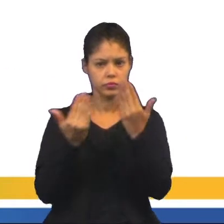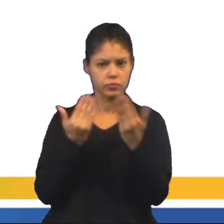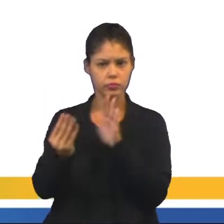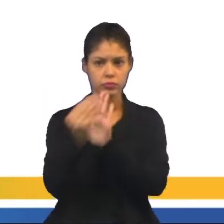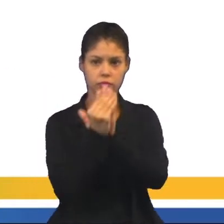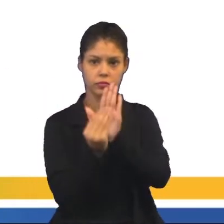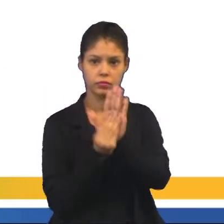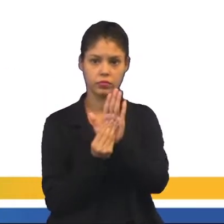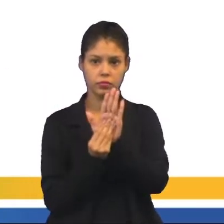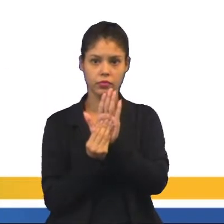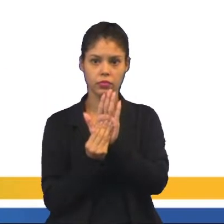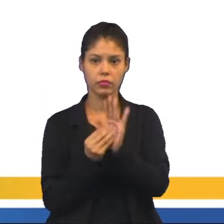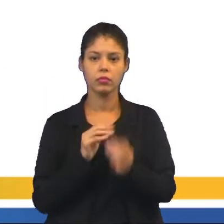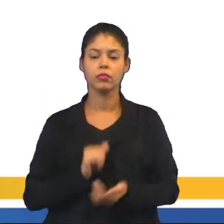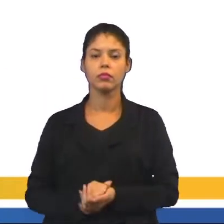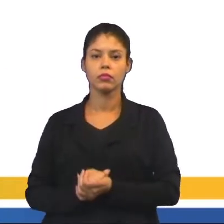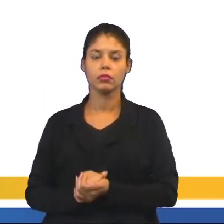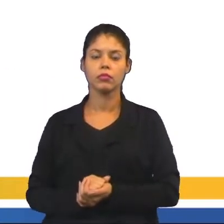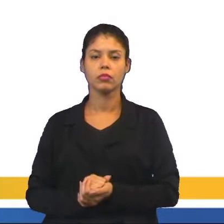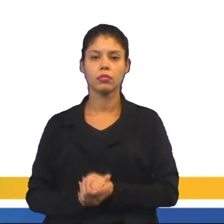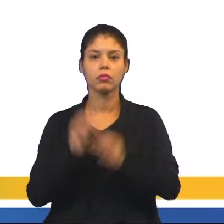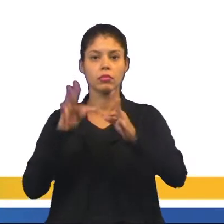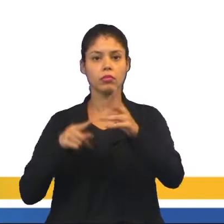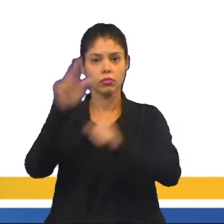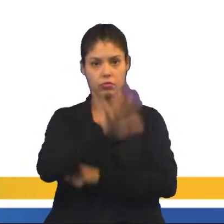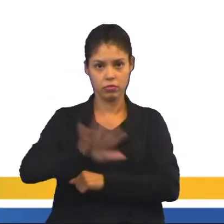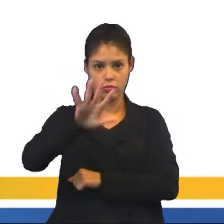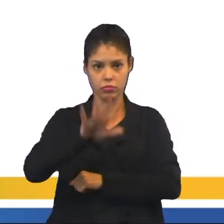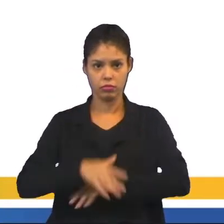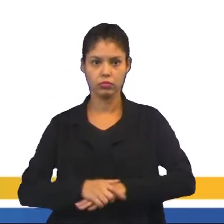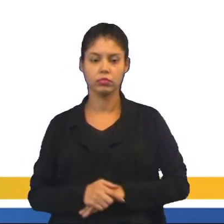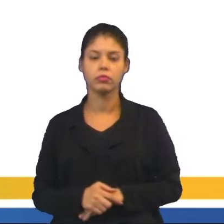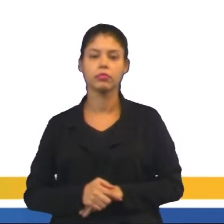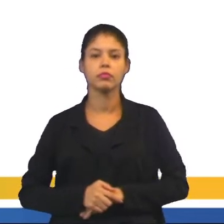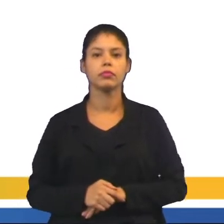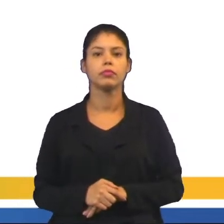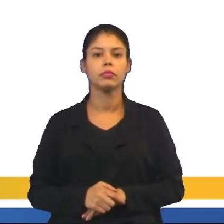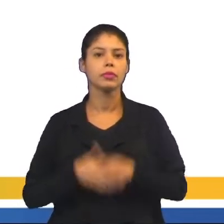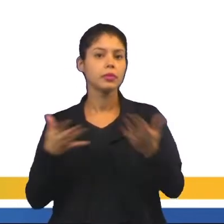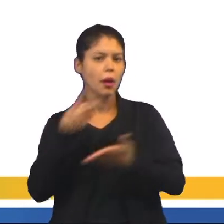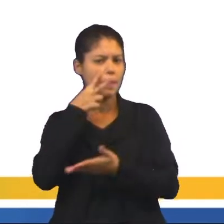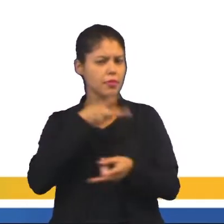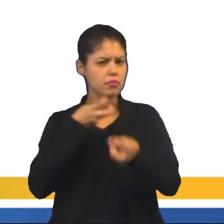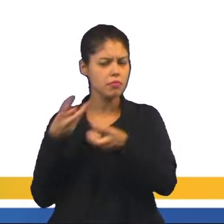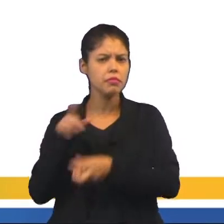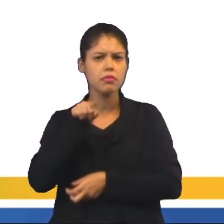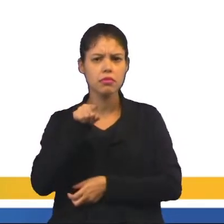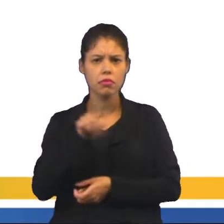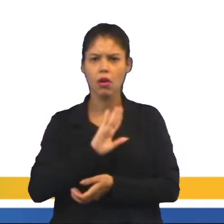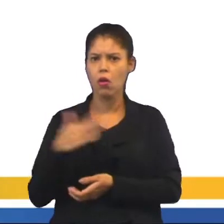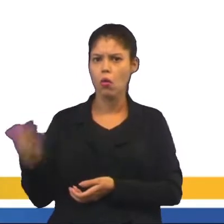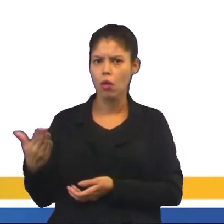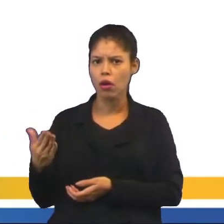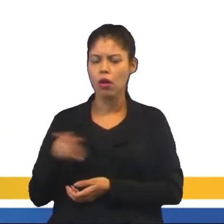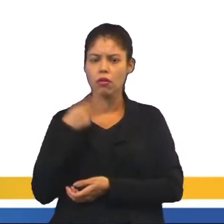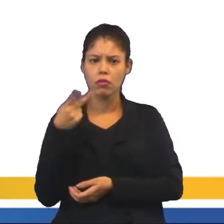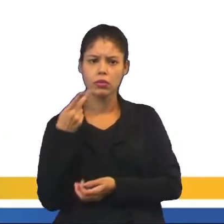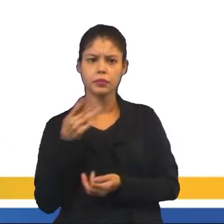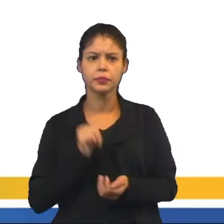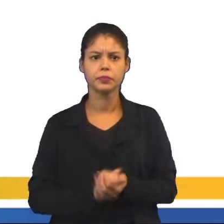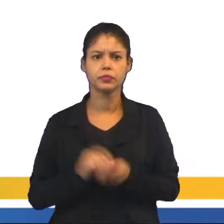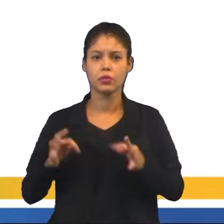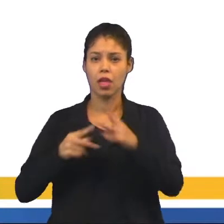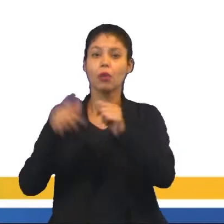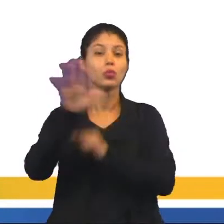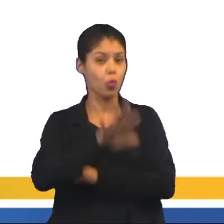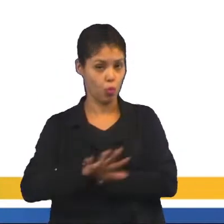para comparar um dado em relação ao todo. Então observe aí, tá? Quando ele fala assim, em relação